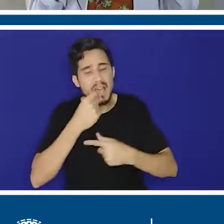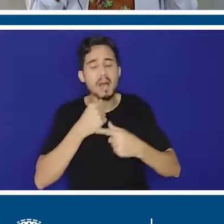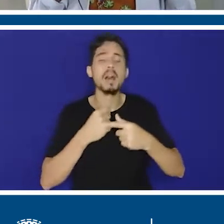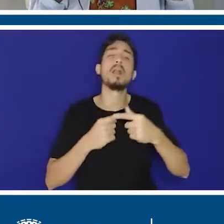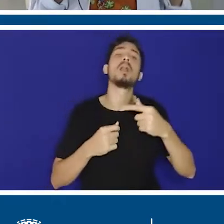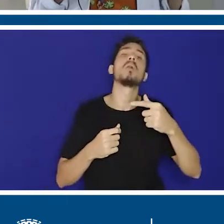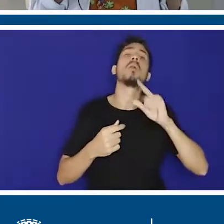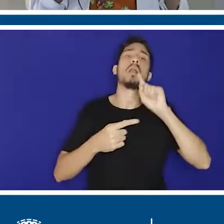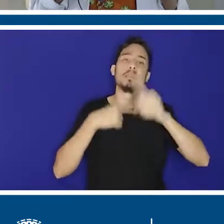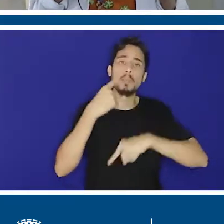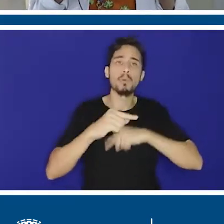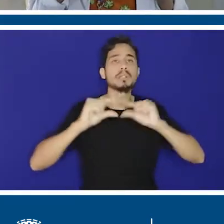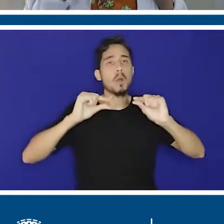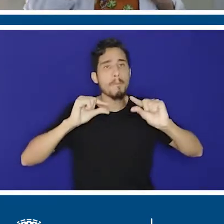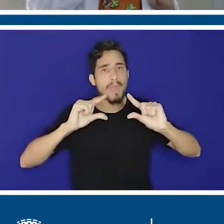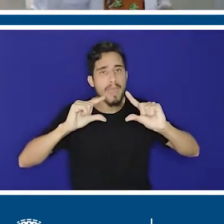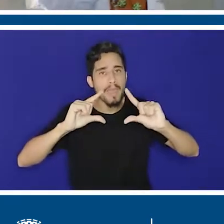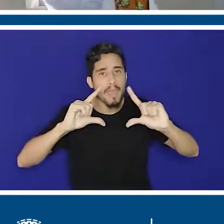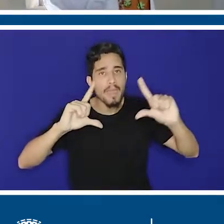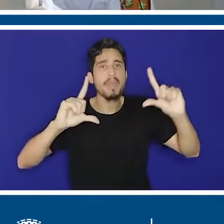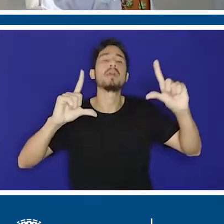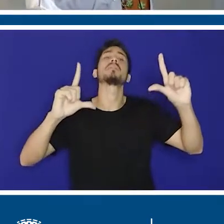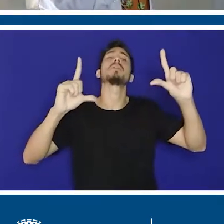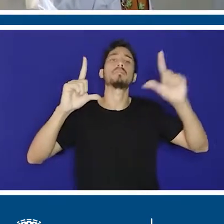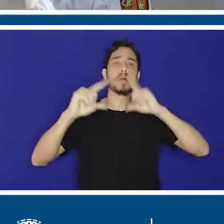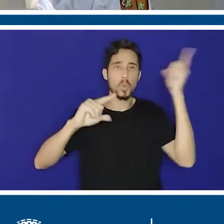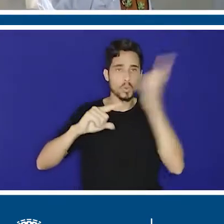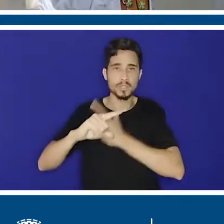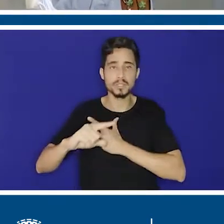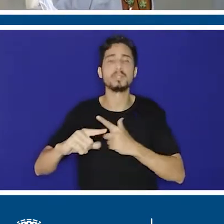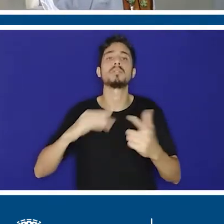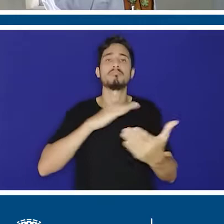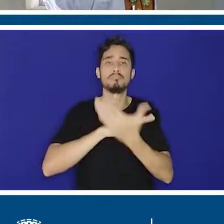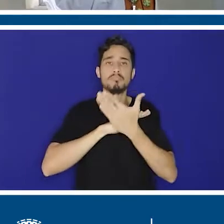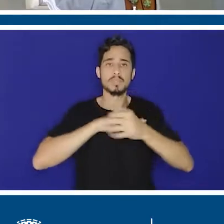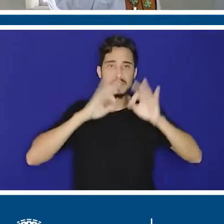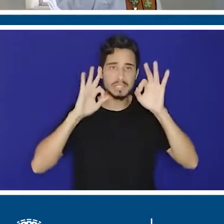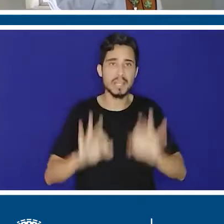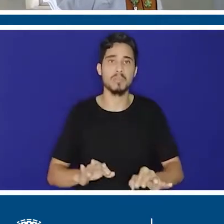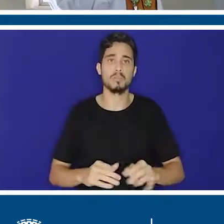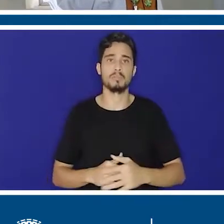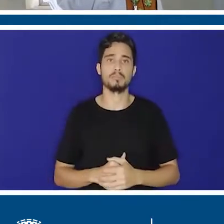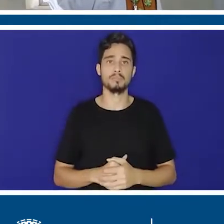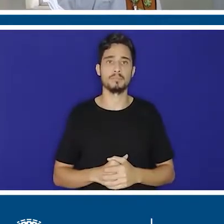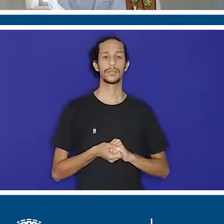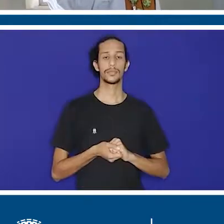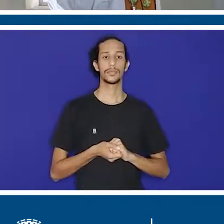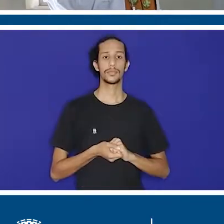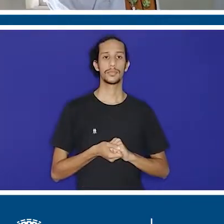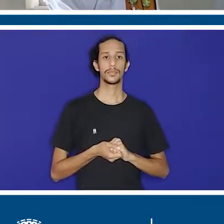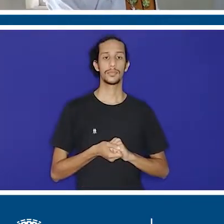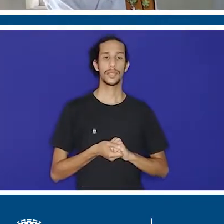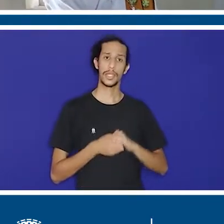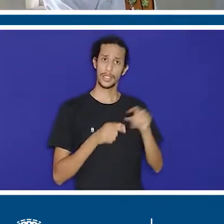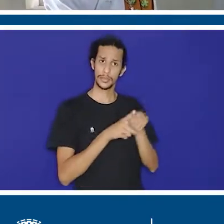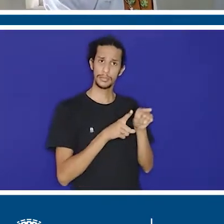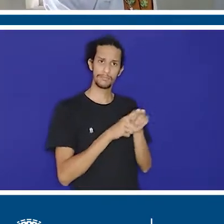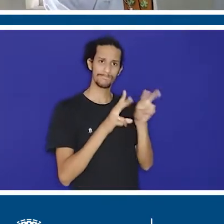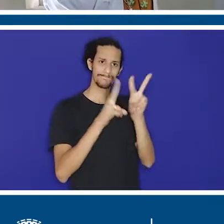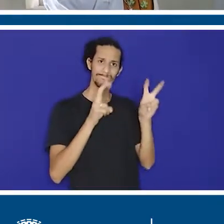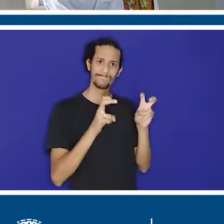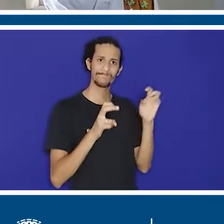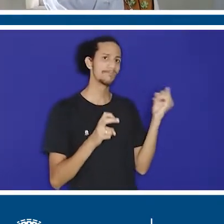possível, vai aumentando até ter o efeito desejado. Uma questão importante